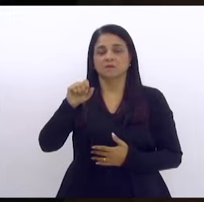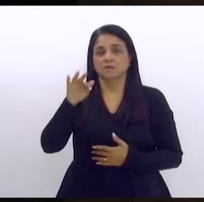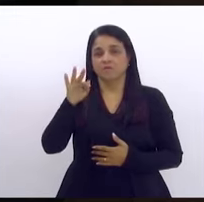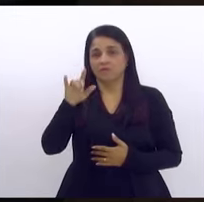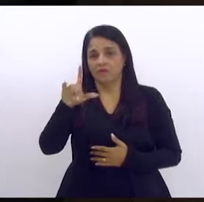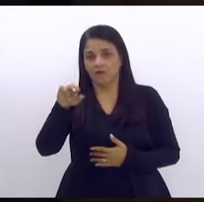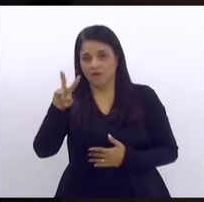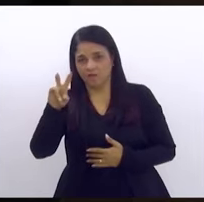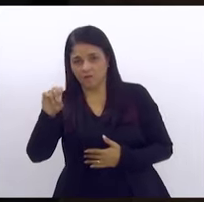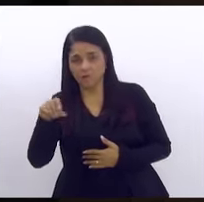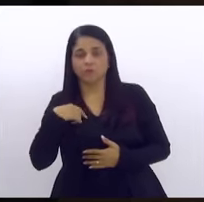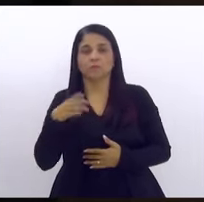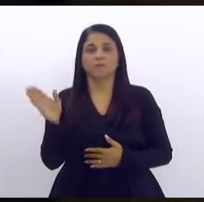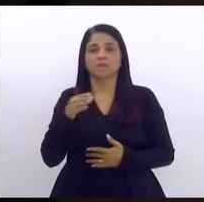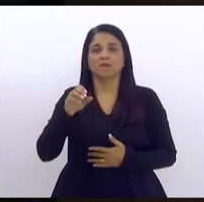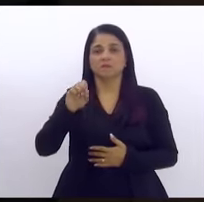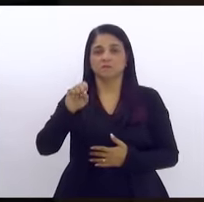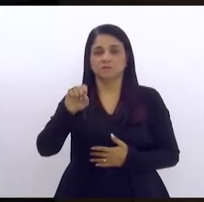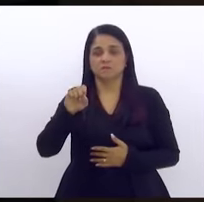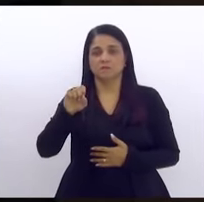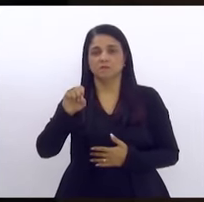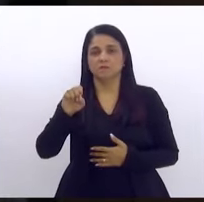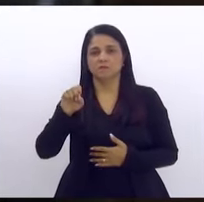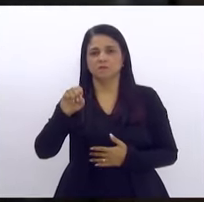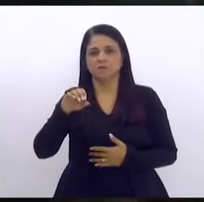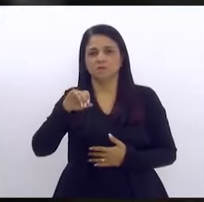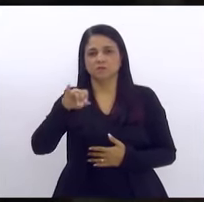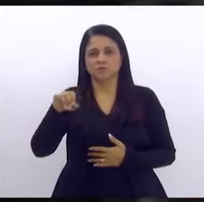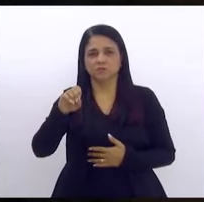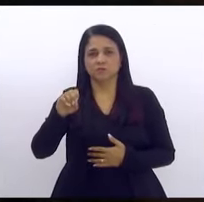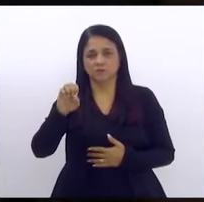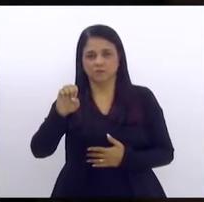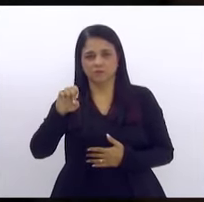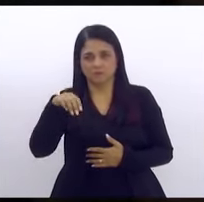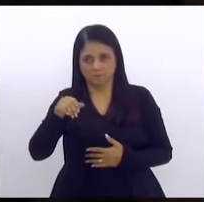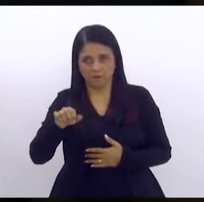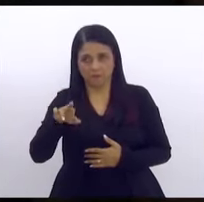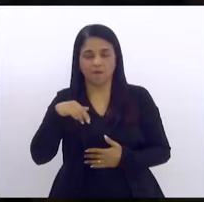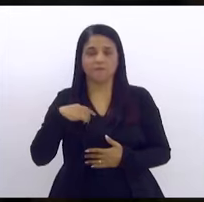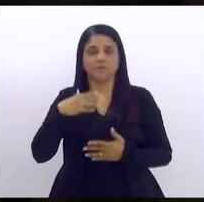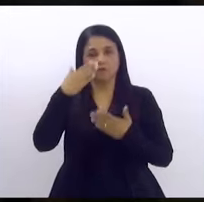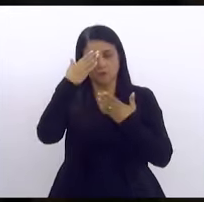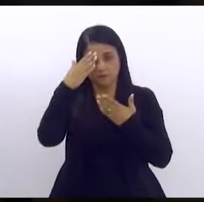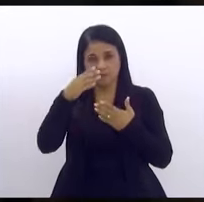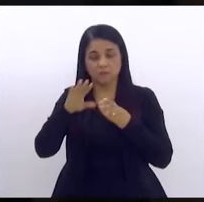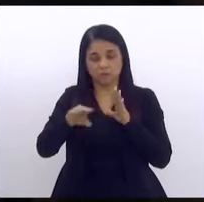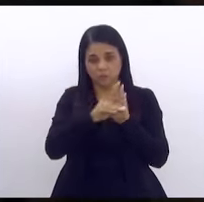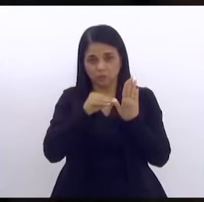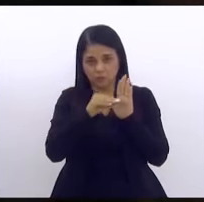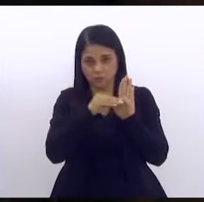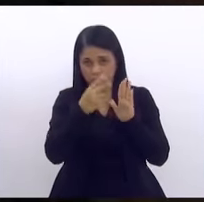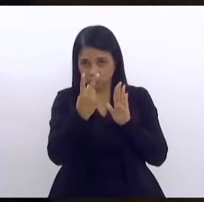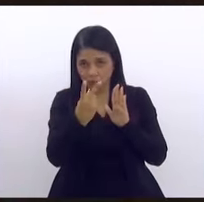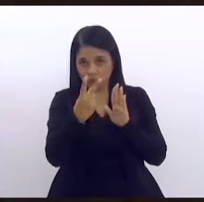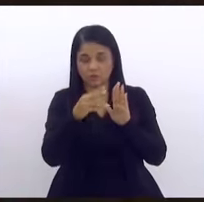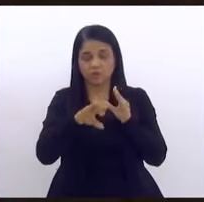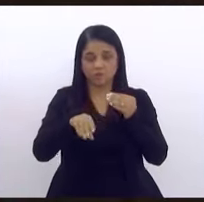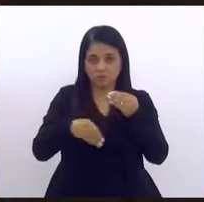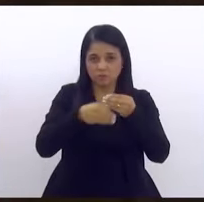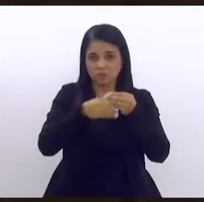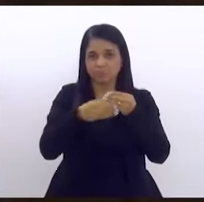colocado 2 emendas, na verdade, se referindo a uma supressão e depois corrigindo a emenda com essa